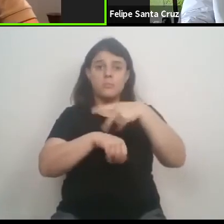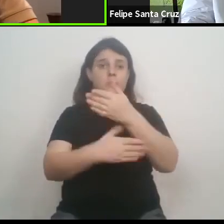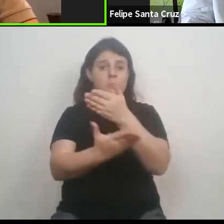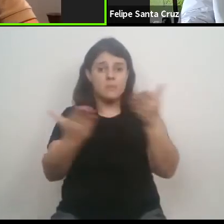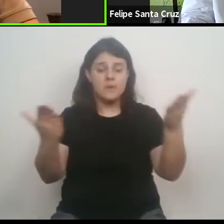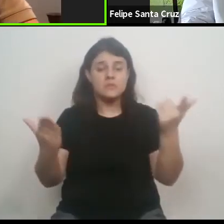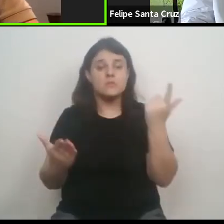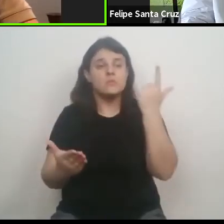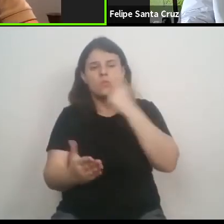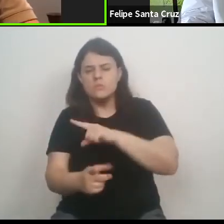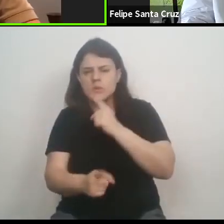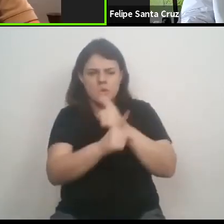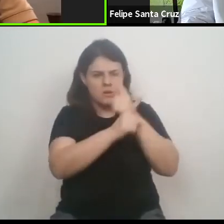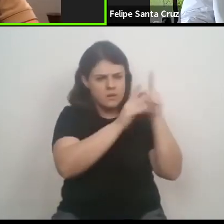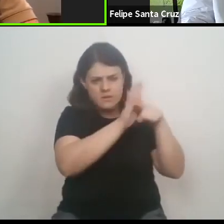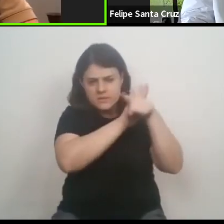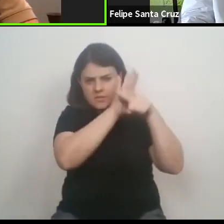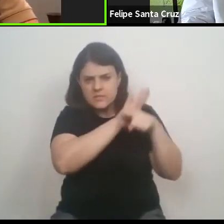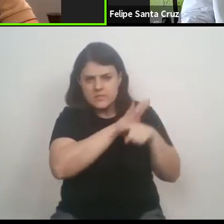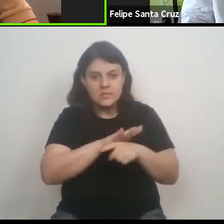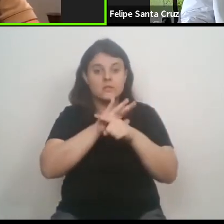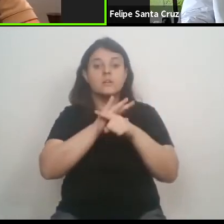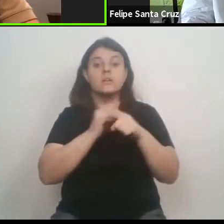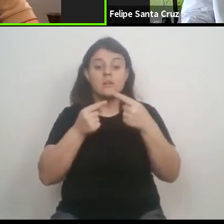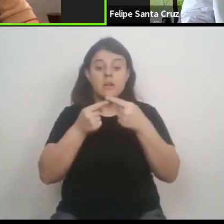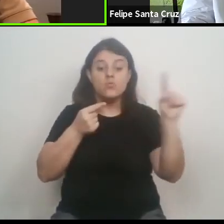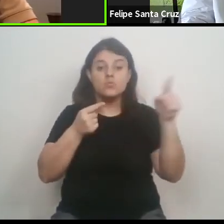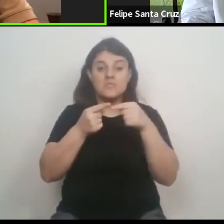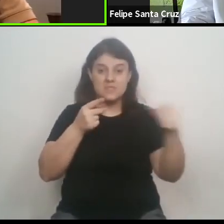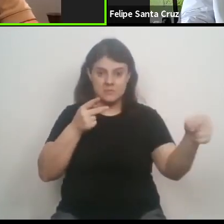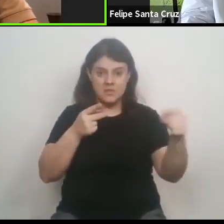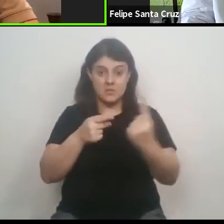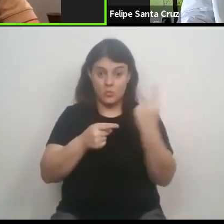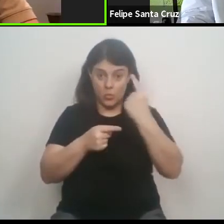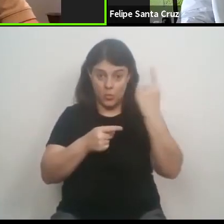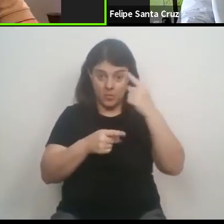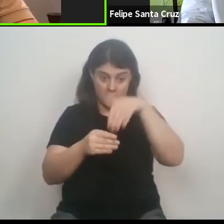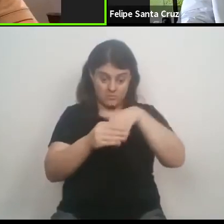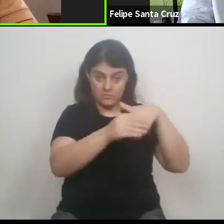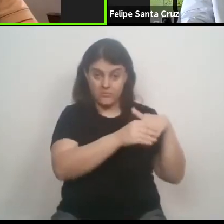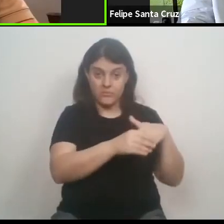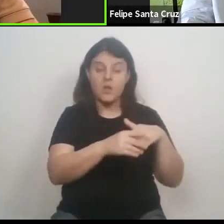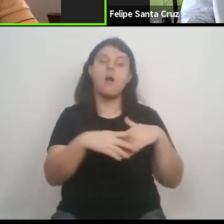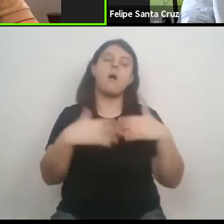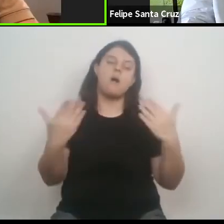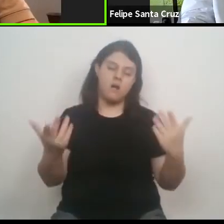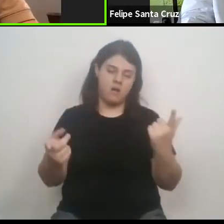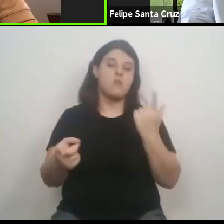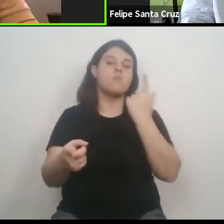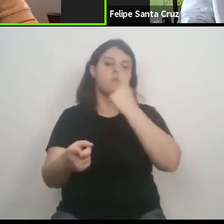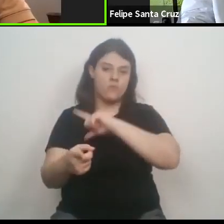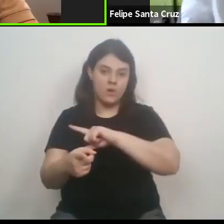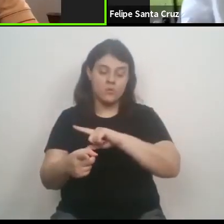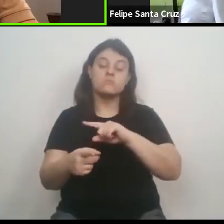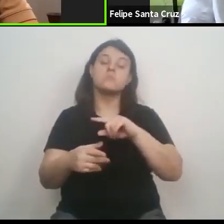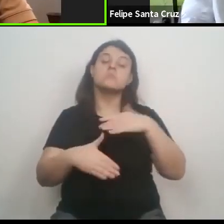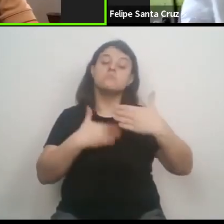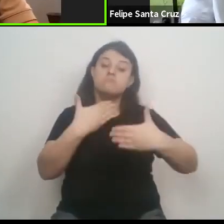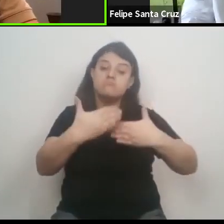desvendar o que de fato aconteceu na última semana do primeiro turno, ele vai ter elementos para